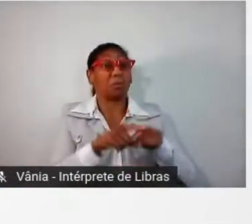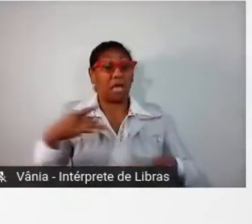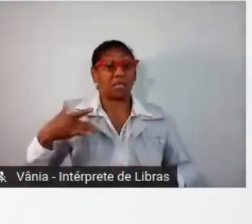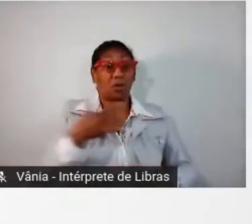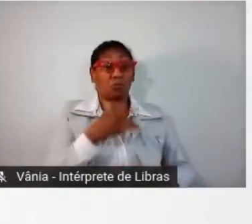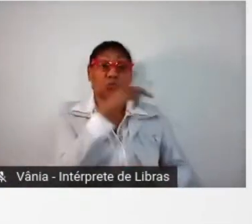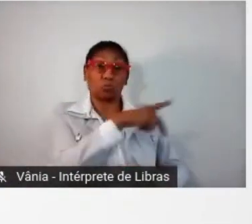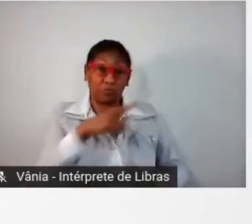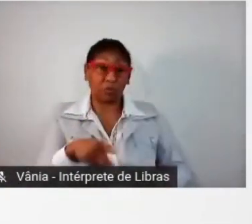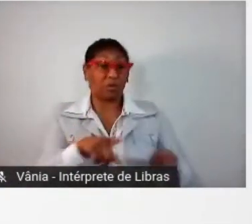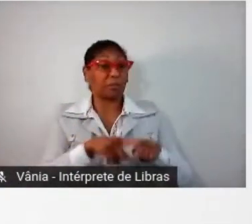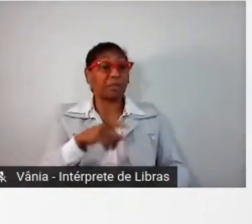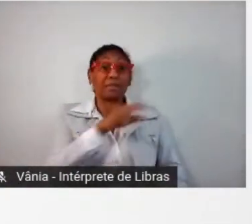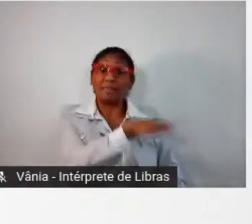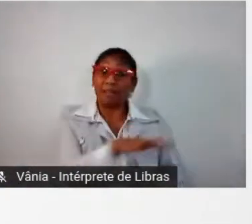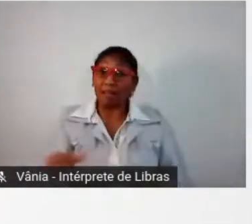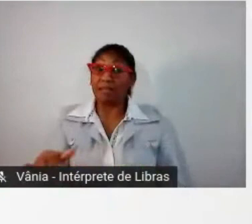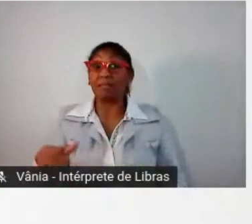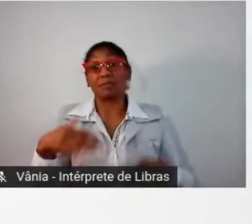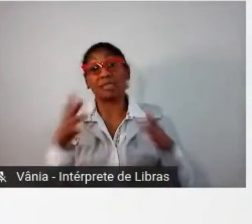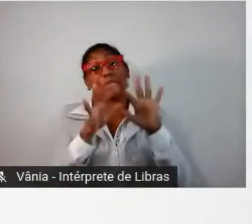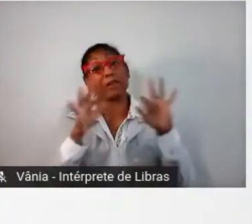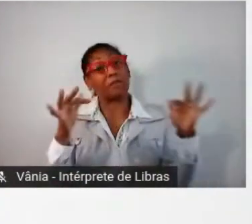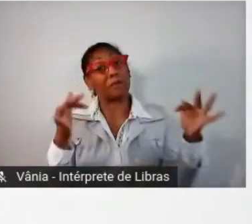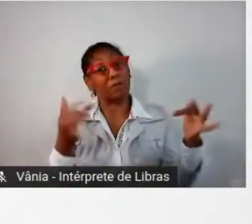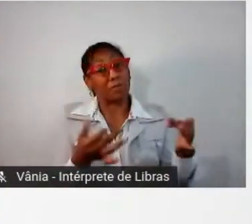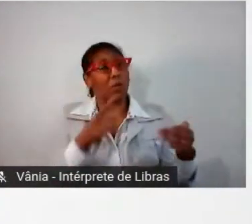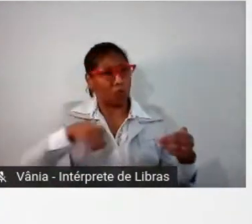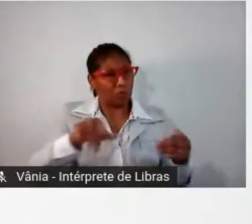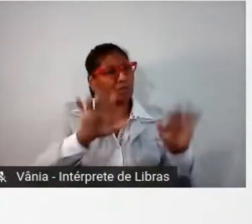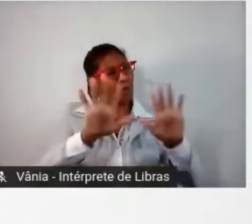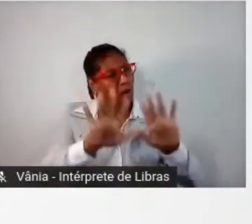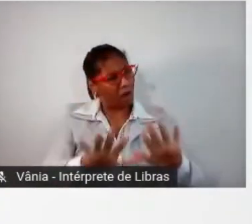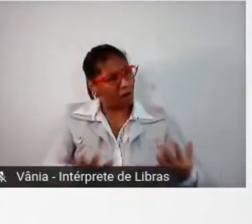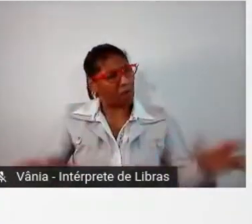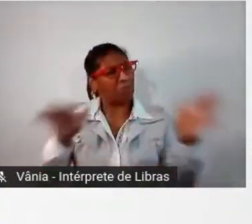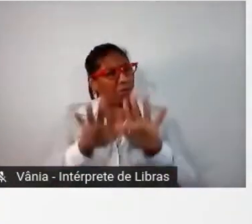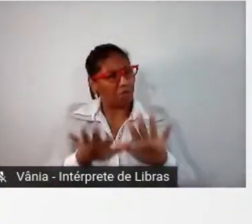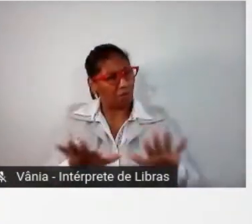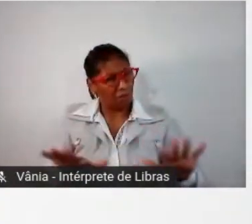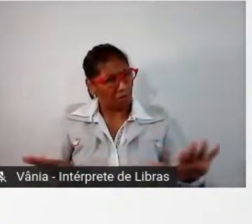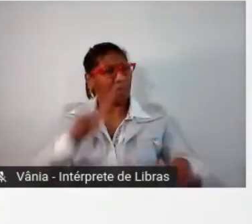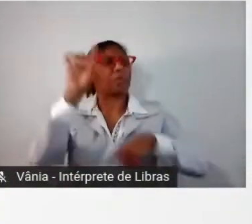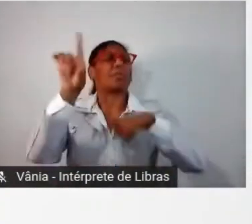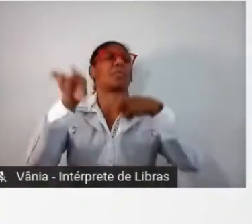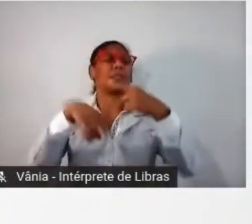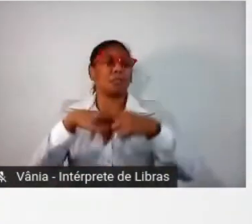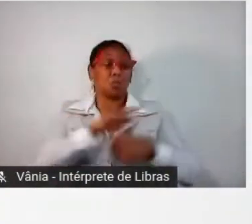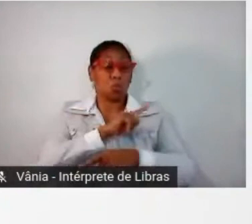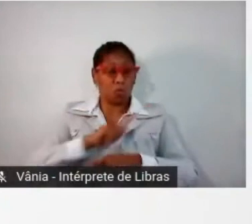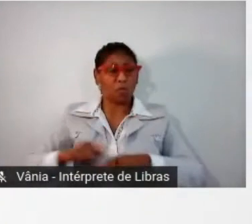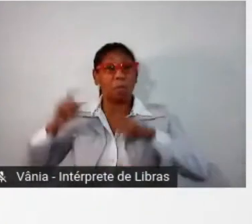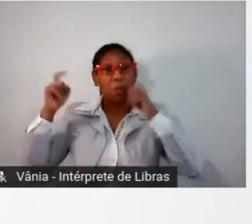das suas famílias. Então, fiquem todos absolutamente tranquilos nesse sentido, porque o governo do